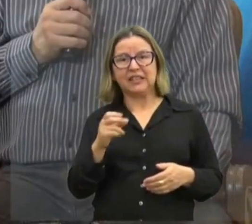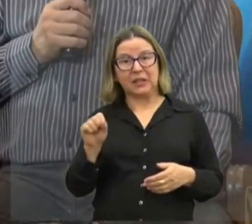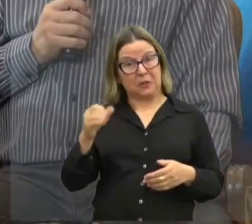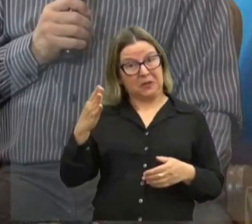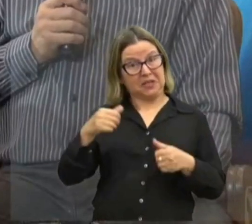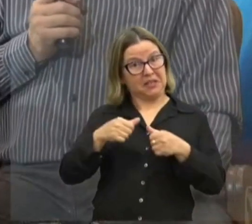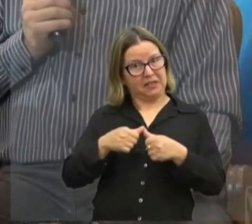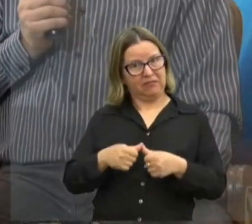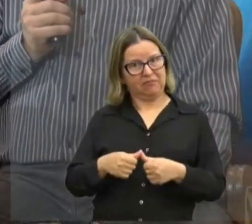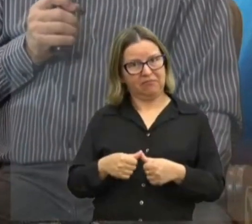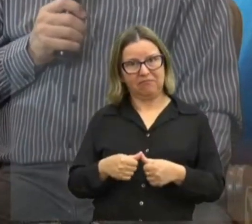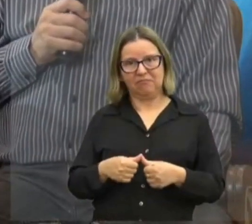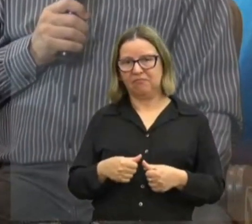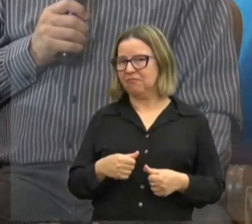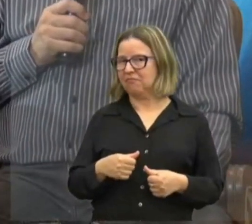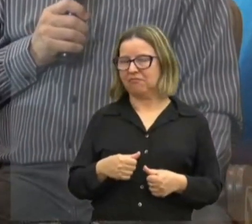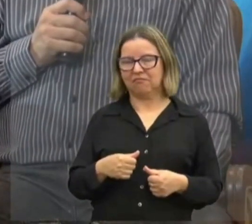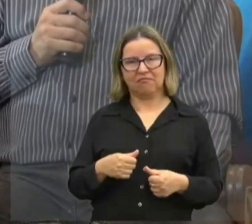Creio que não, né?